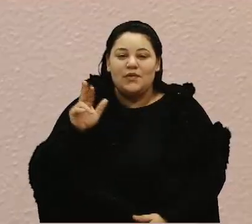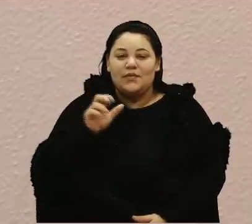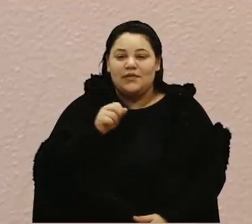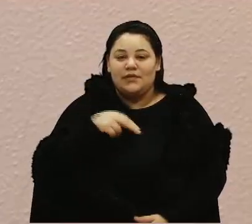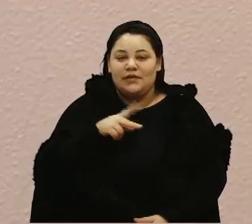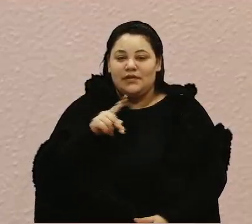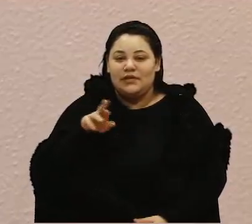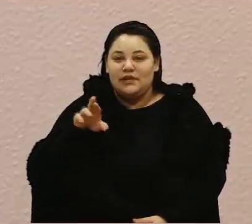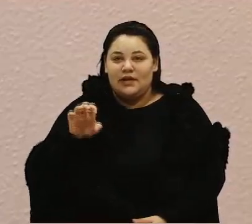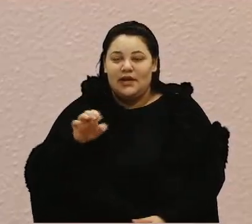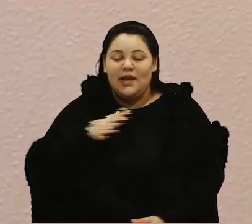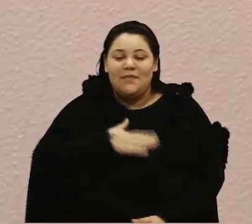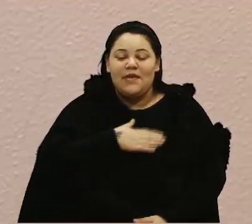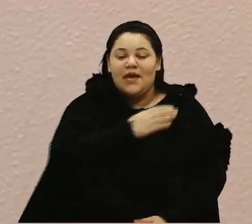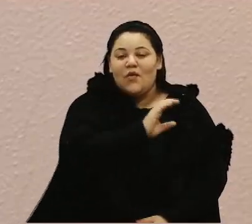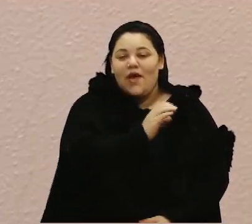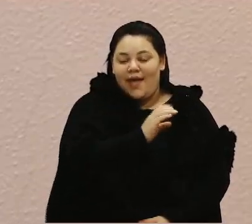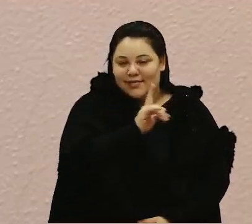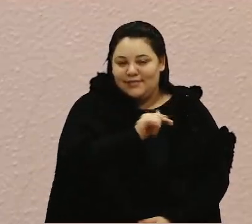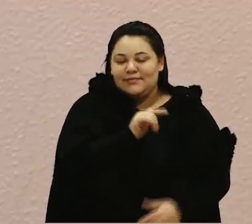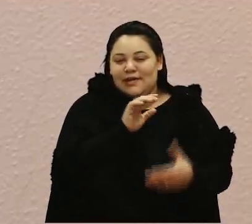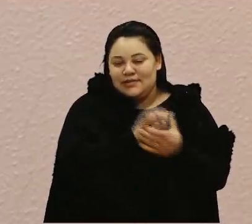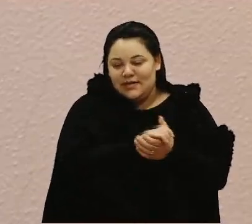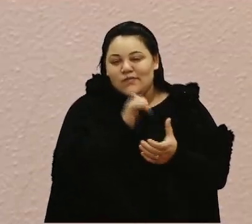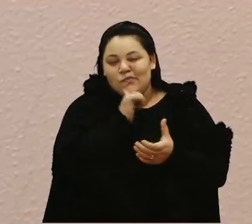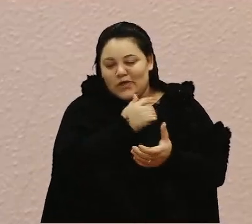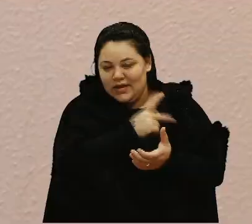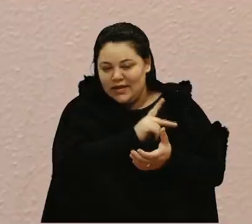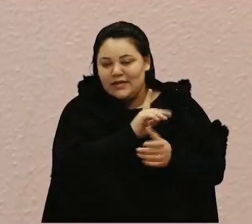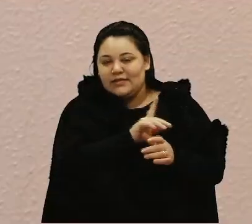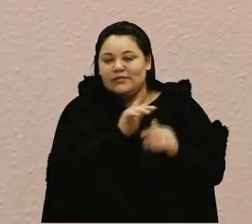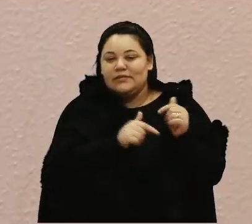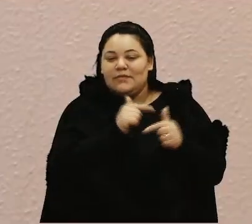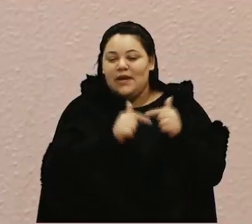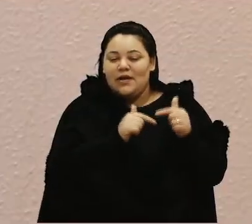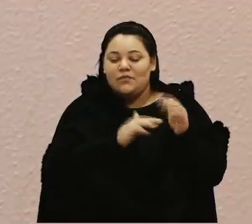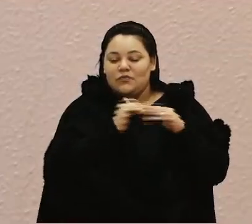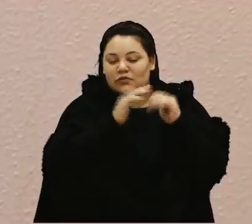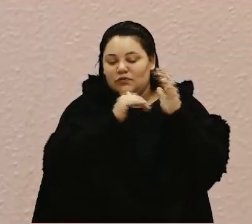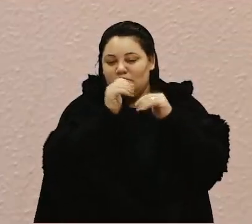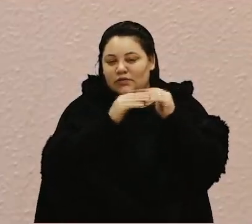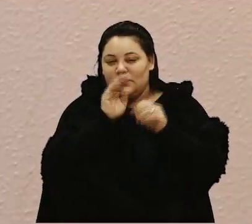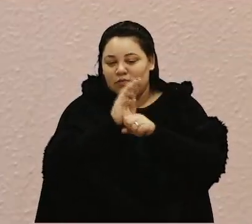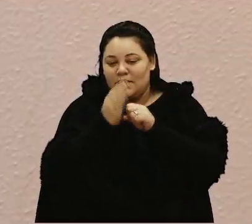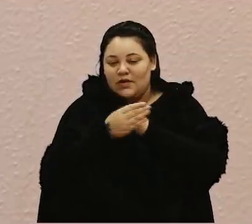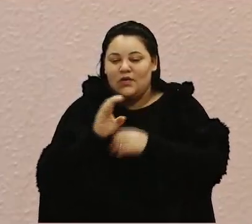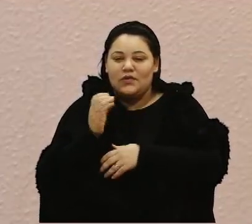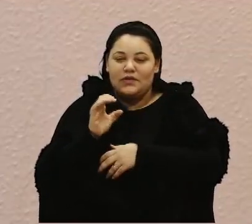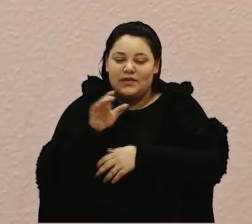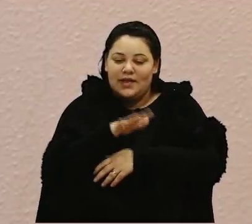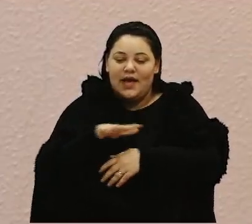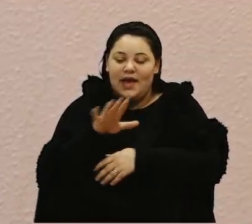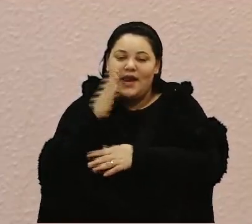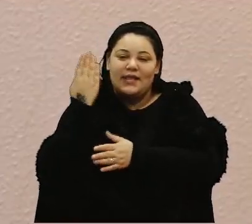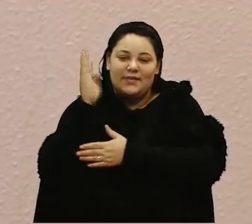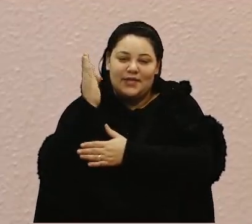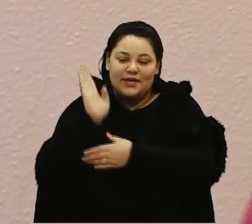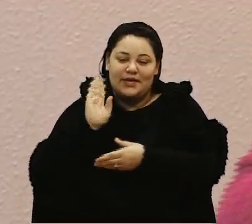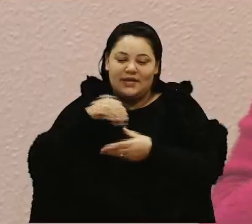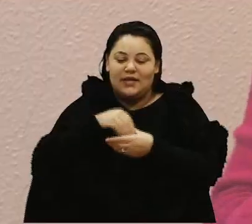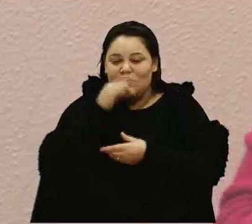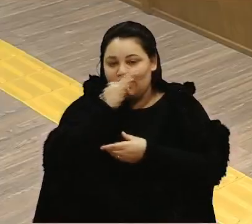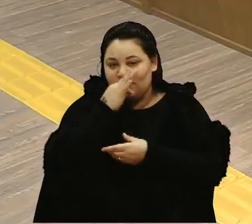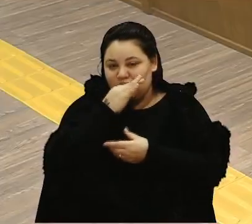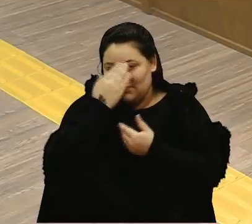Júnior, e a minha cunhada pelo importante trabalho desenvolvido no bairro Cruzeiro, mas na área, no ramo da marcenaria da nossa cidade. Obrigado,